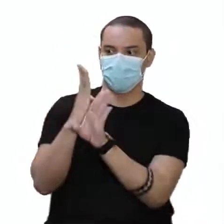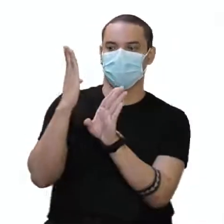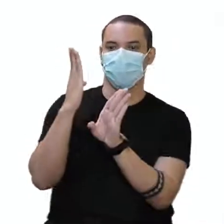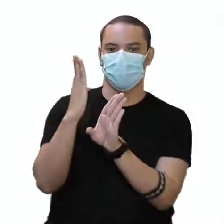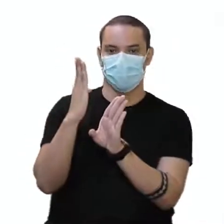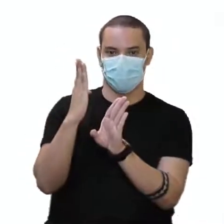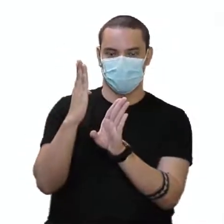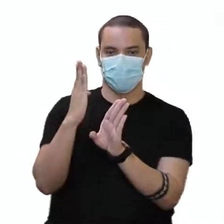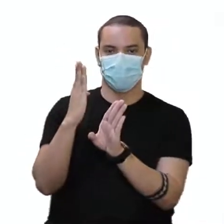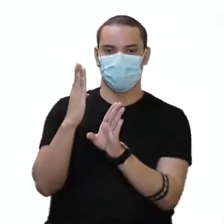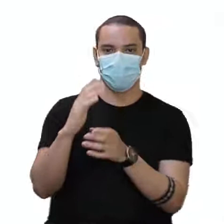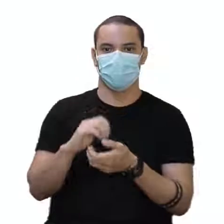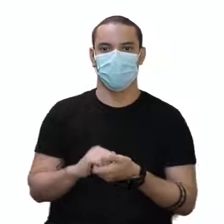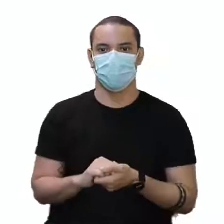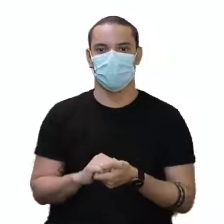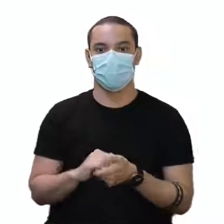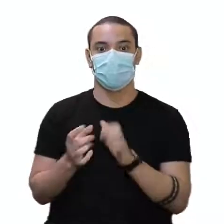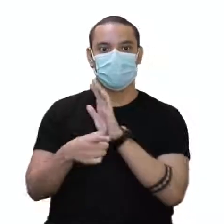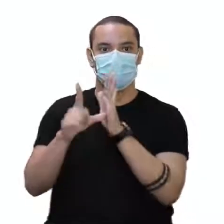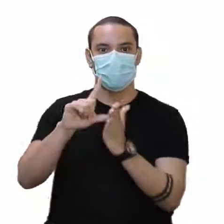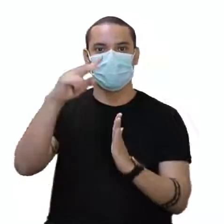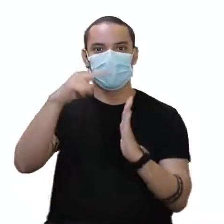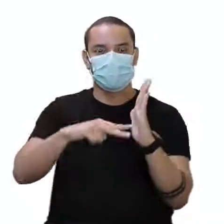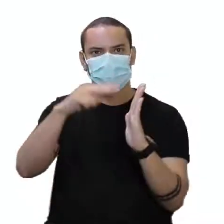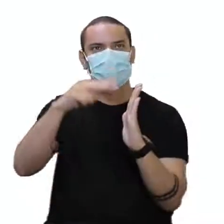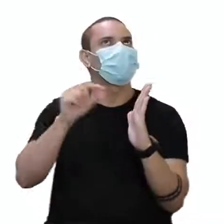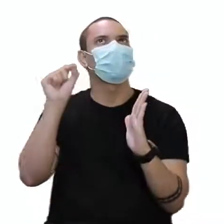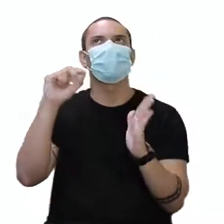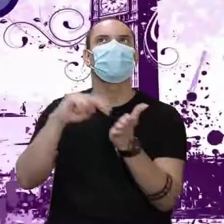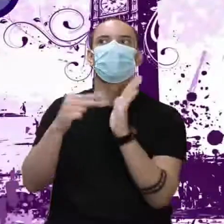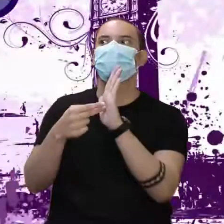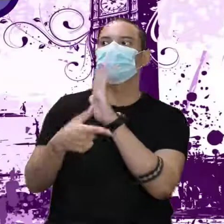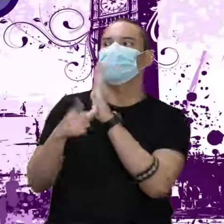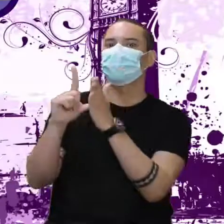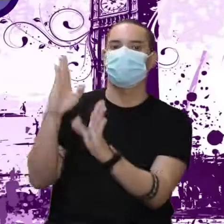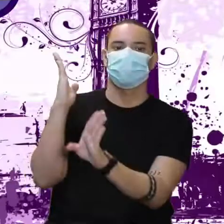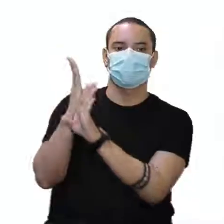before reading, o antes da leitura, como você deve fazer.